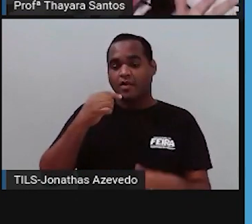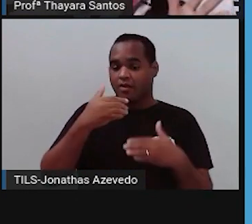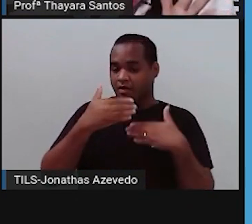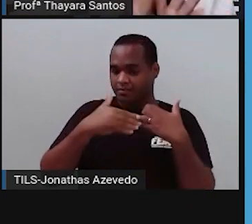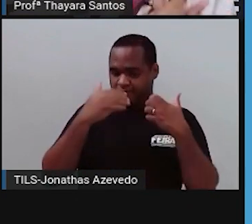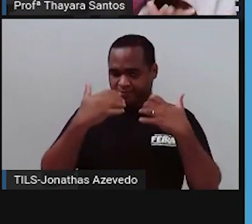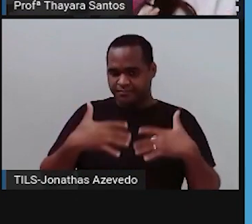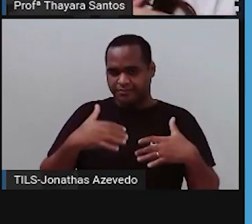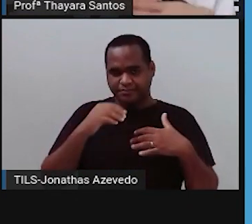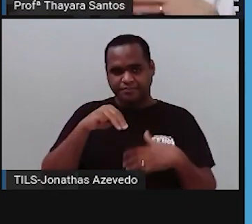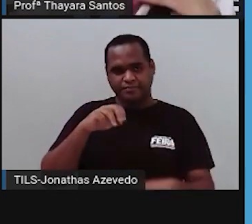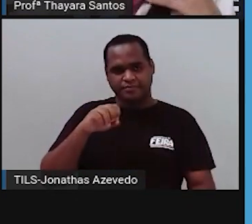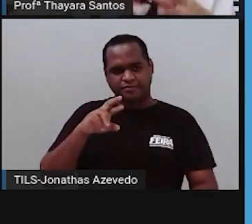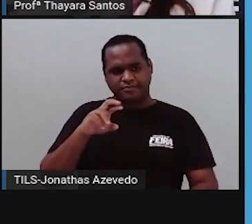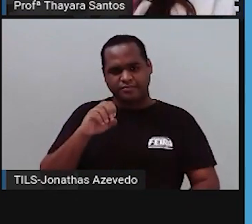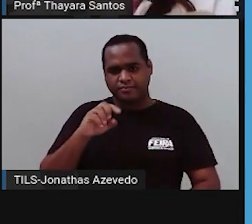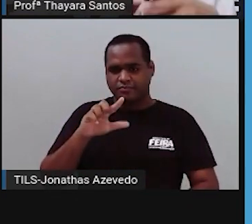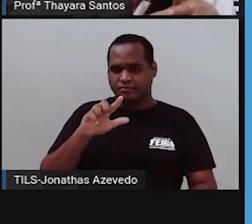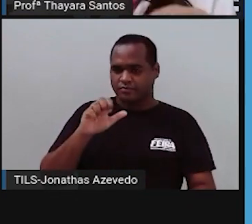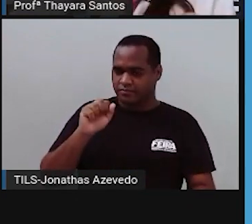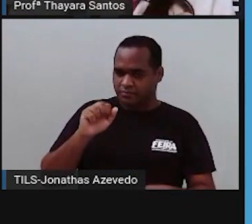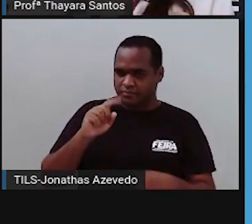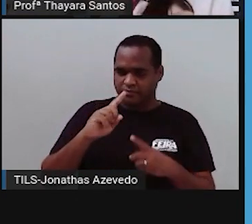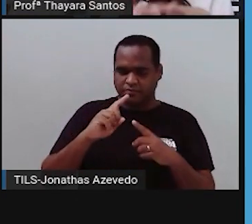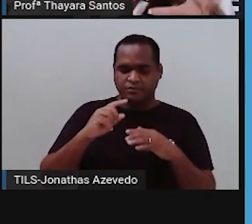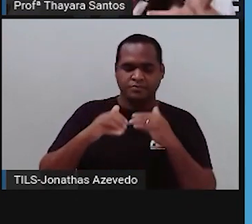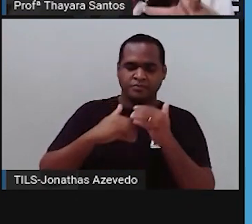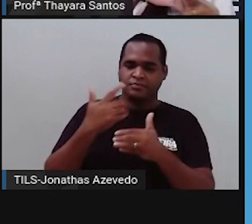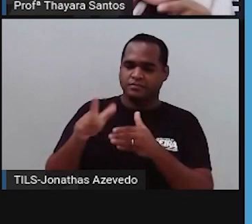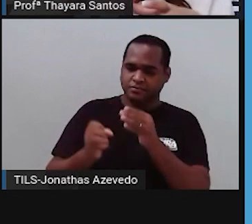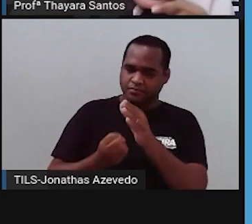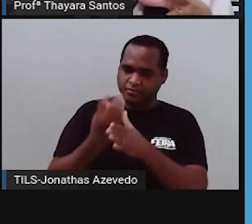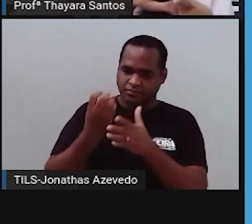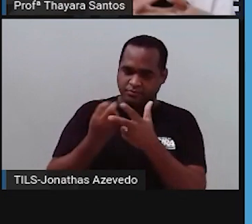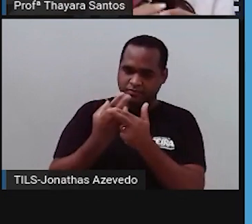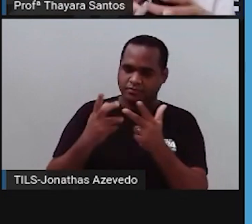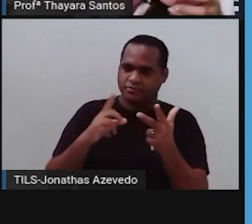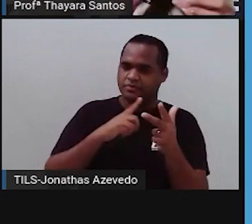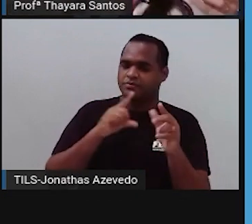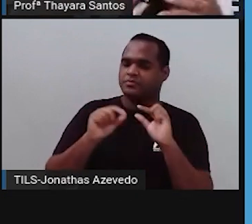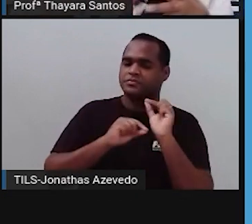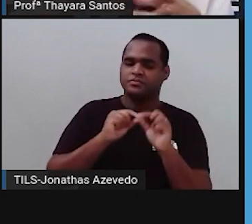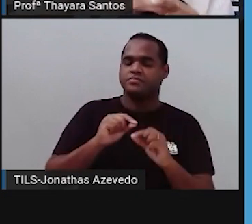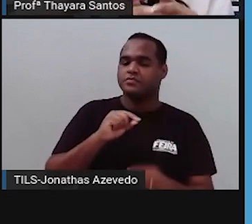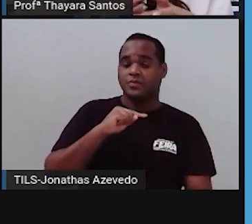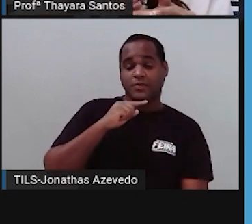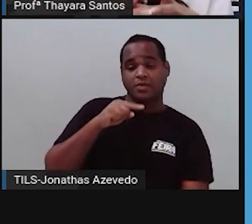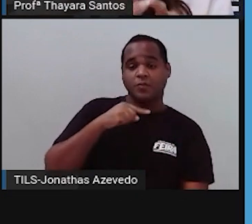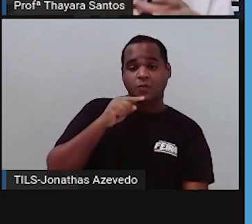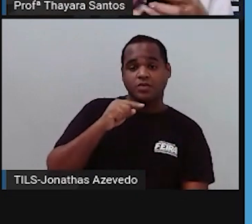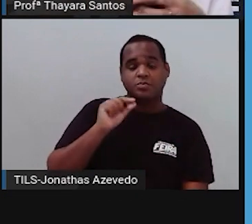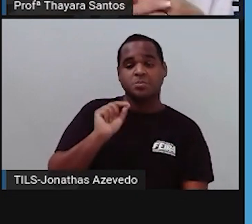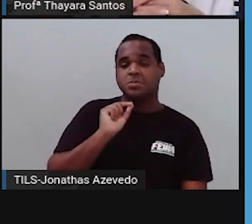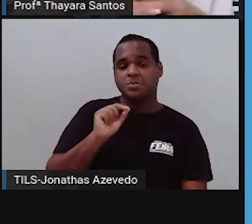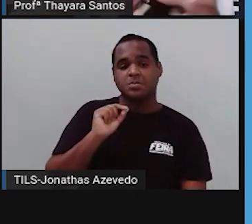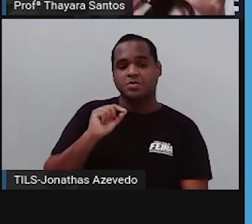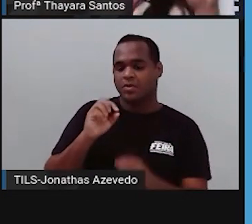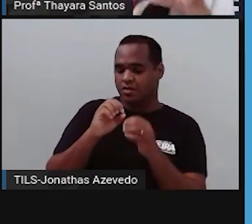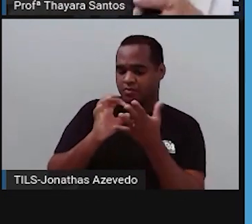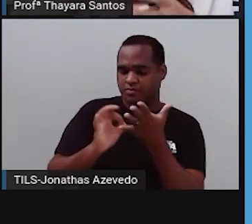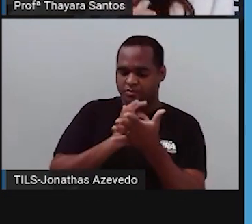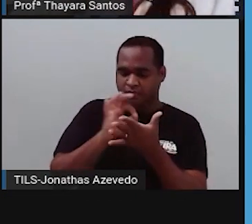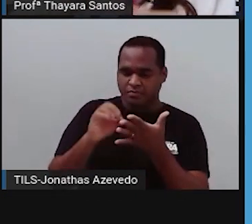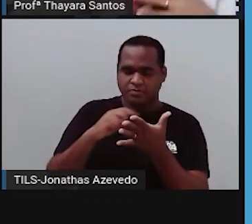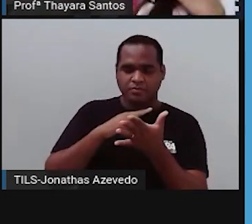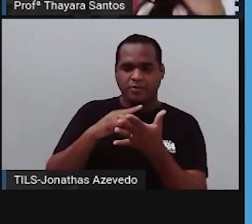momento, aquela mórula, ela vai criar uma outra, porque até a mórula a gente só tem um aglomerado de células maciço.